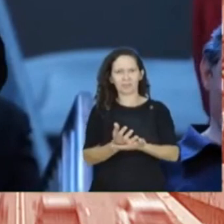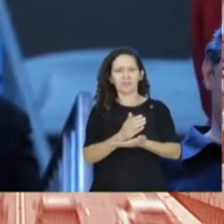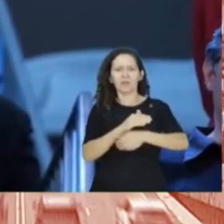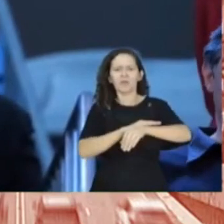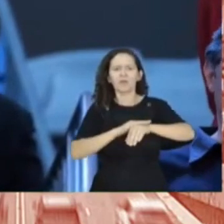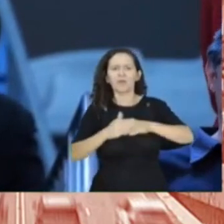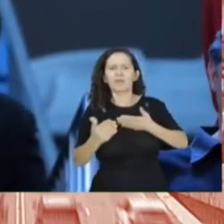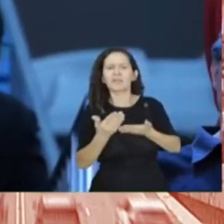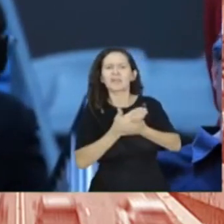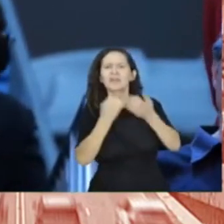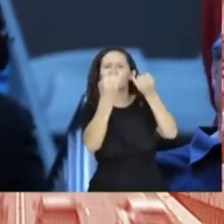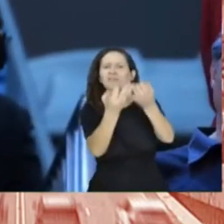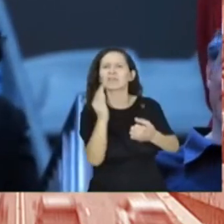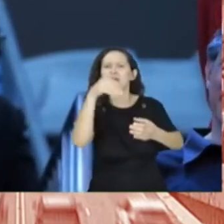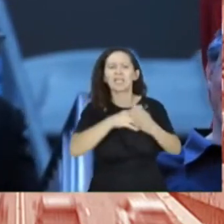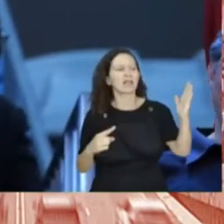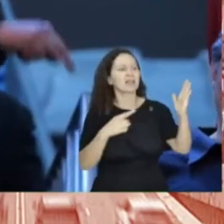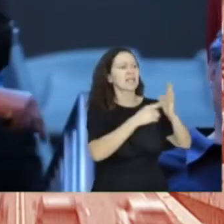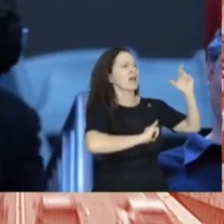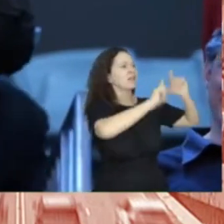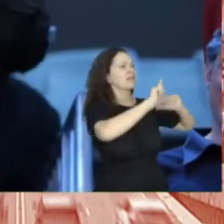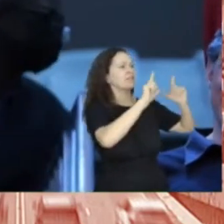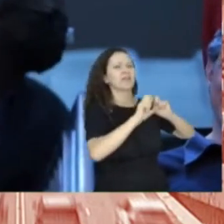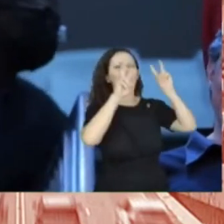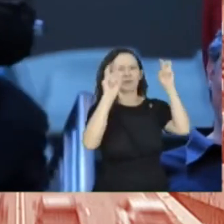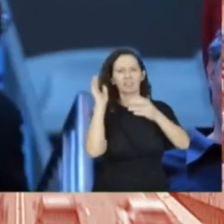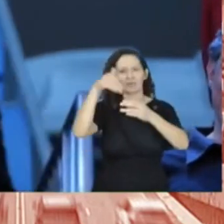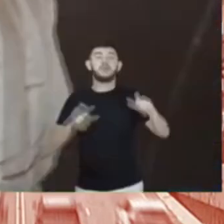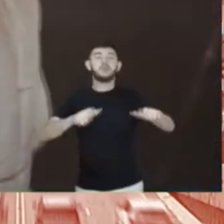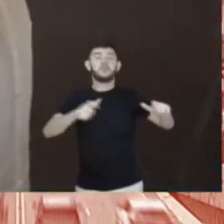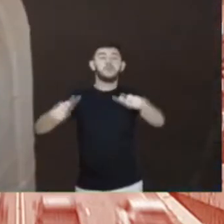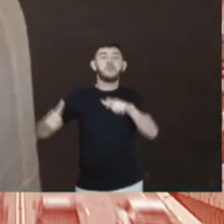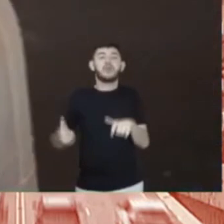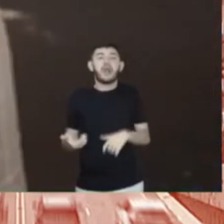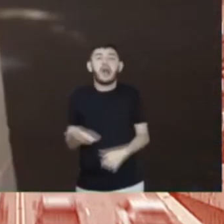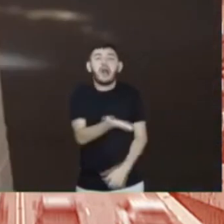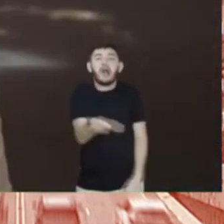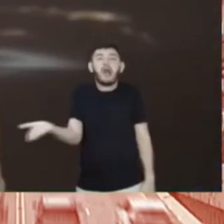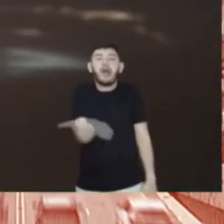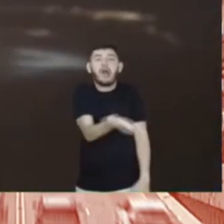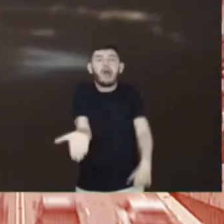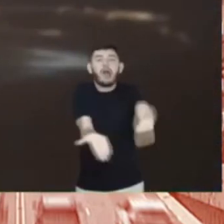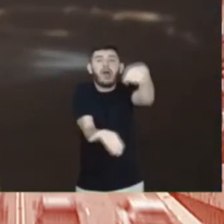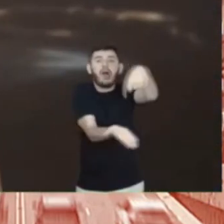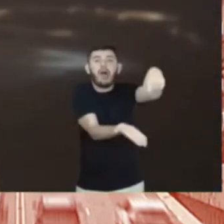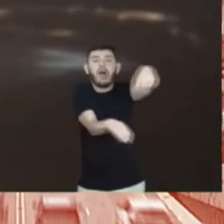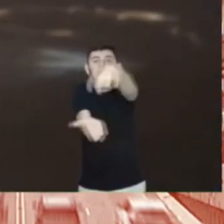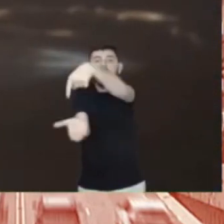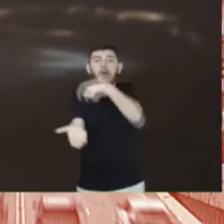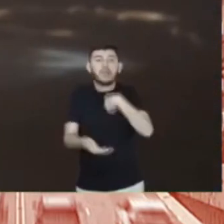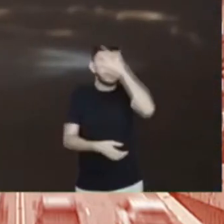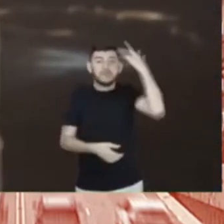que. Conde, eu faço análise de pesquisa, só que o momento, eu tenho escrito agora, não é tanto mais